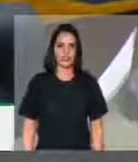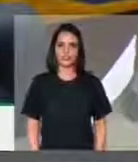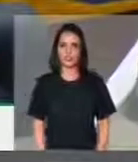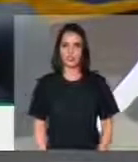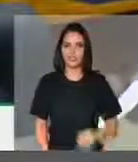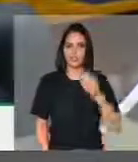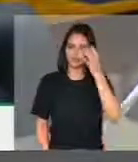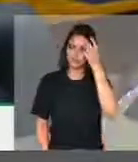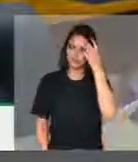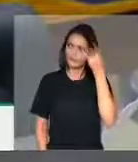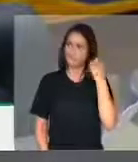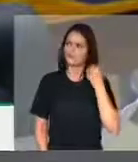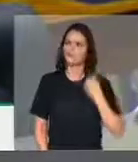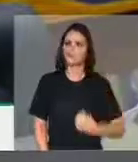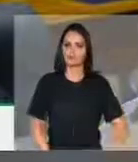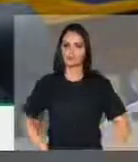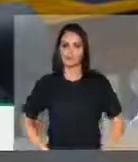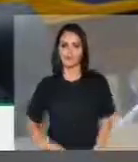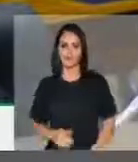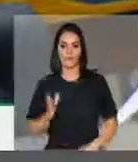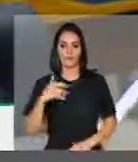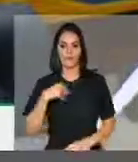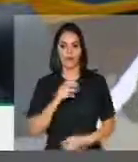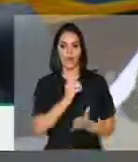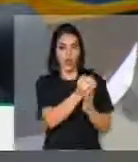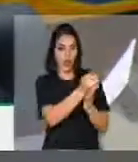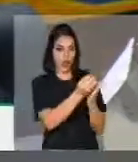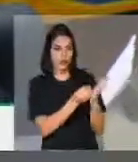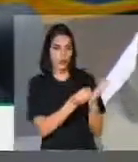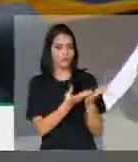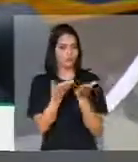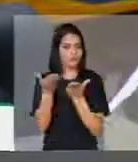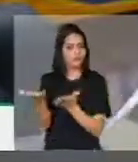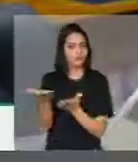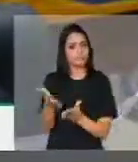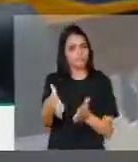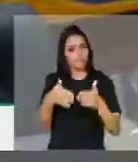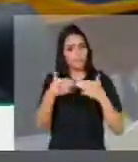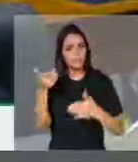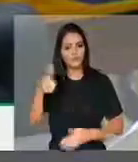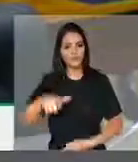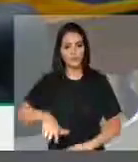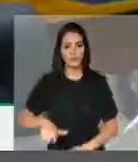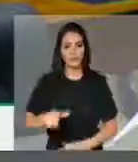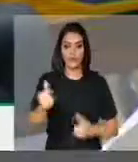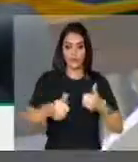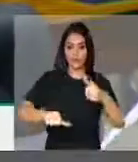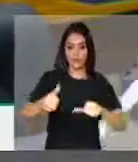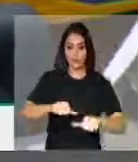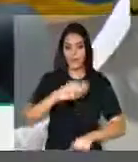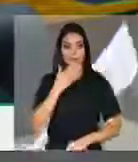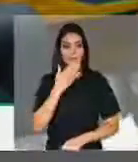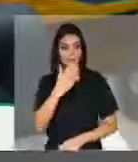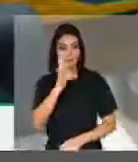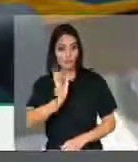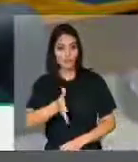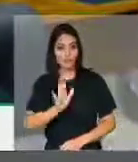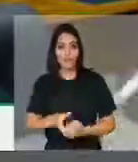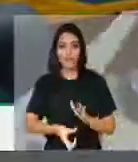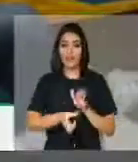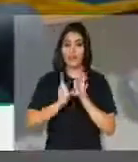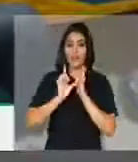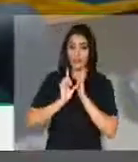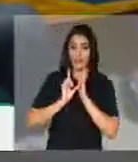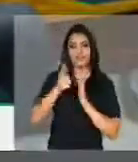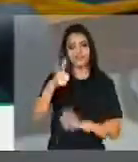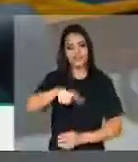de Freitas, já mandei um ofício e peço a ela que mais uma vez reveja esse pedido que já foi feito